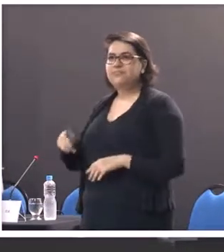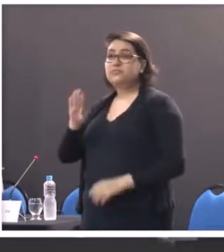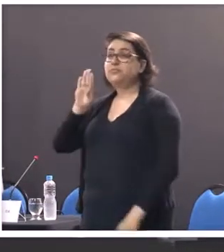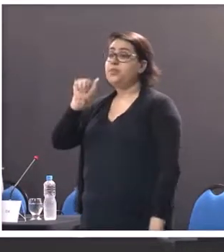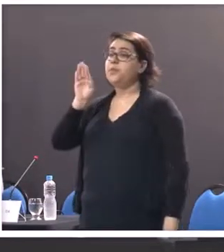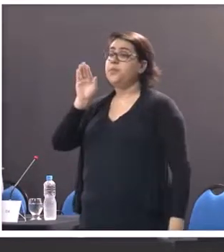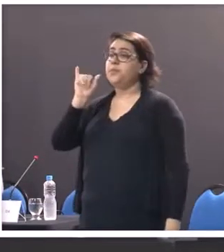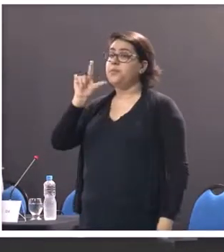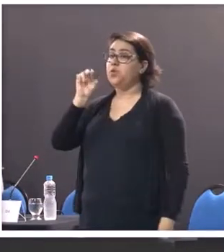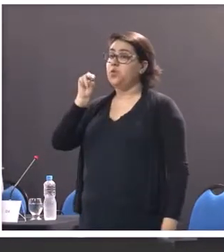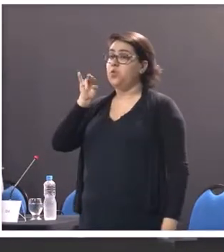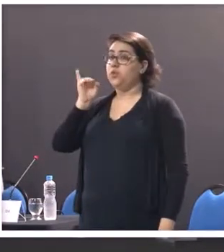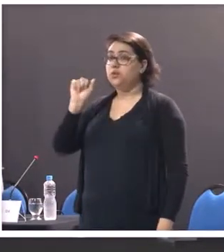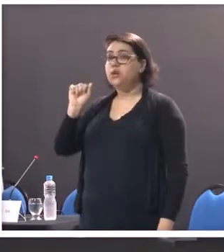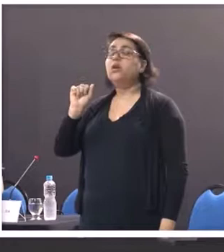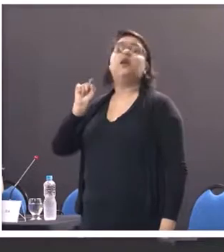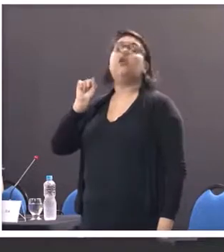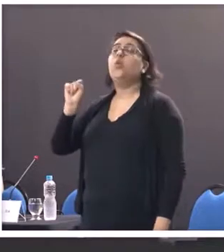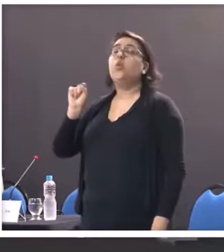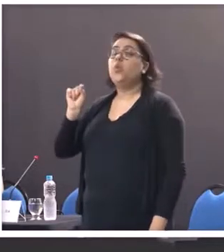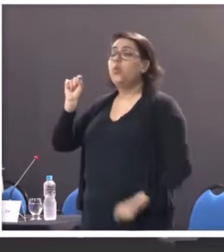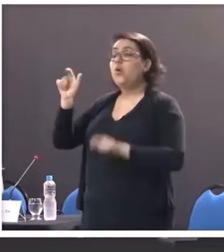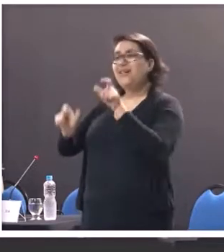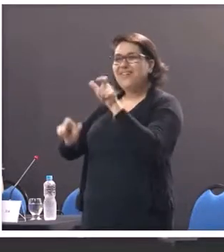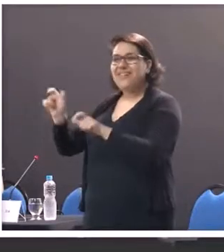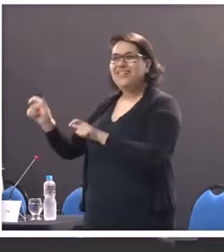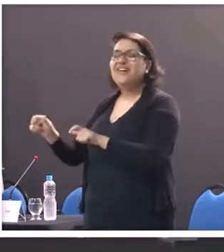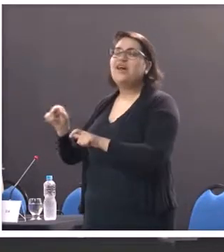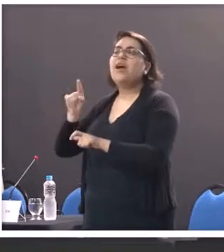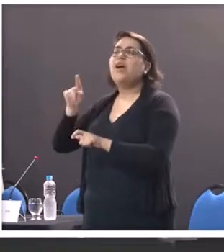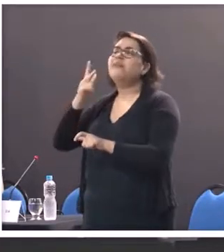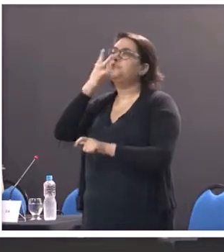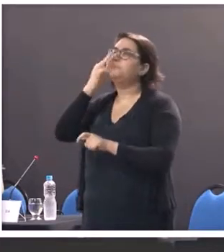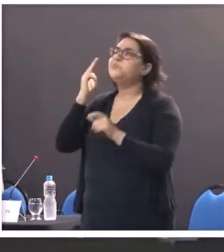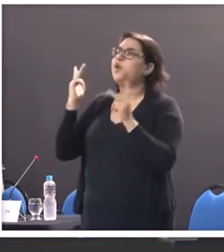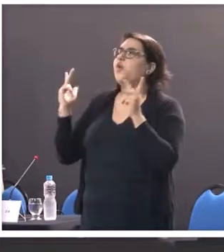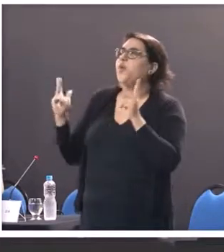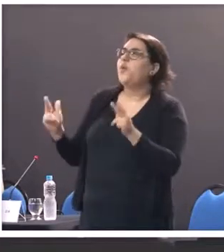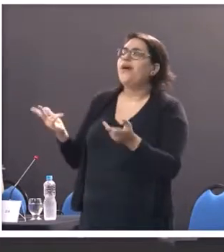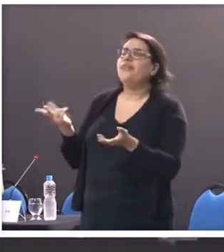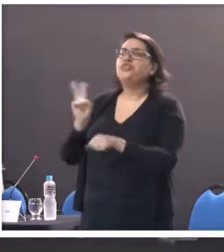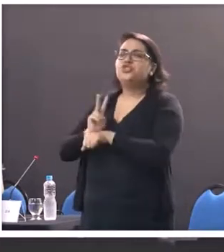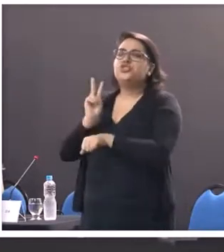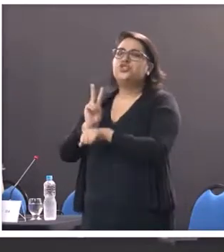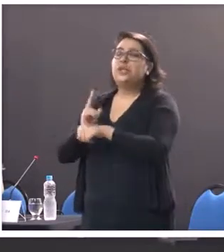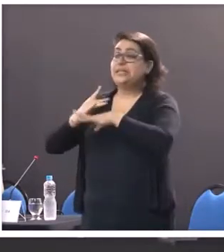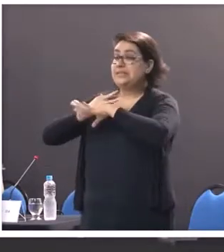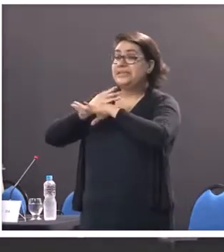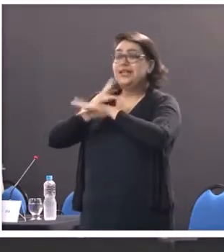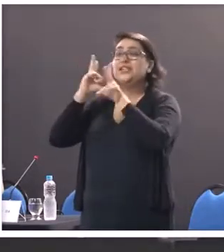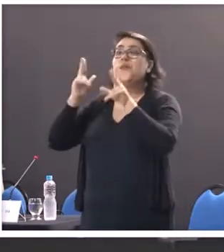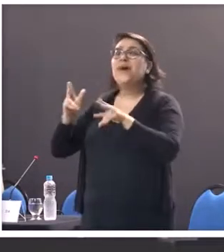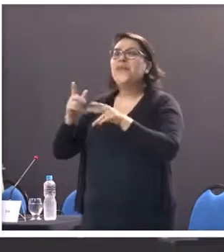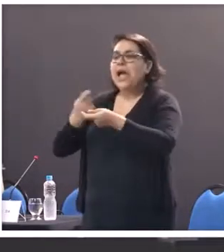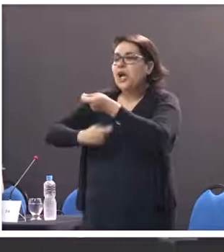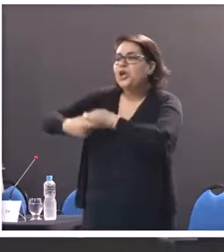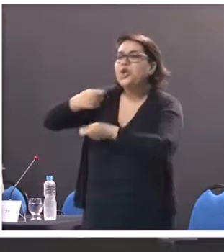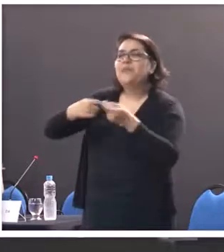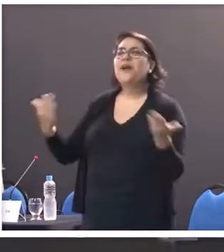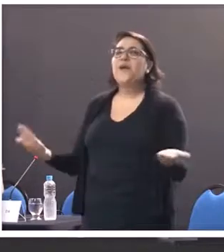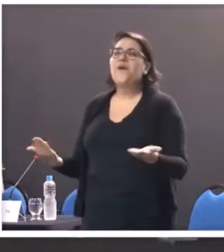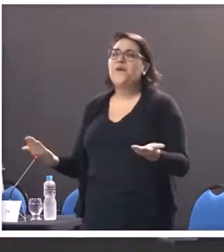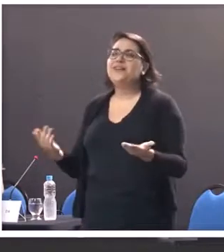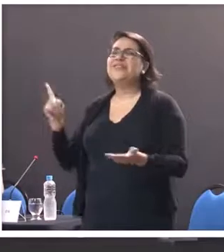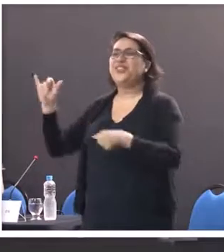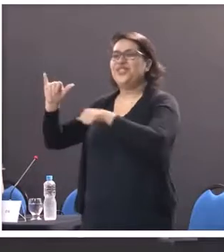na Babilônia, eles eram tidos como uma cidade tão importante economicamente como a gente tem